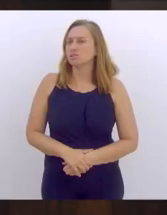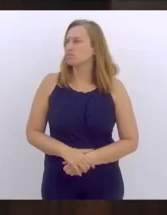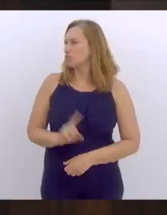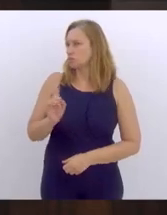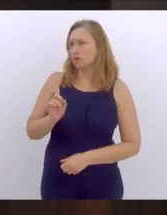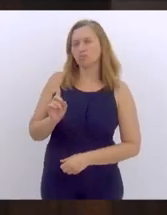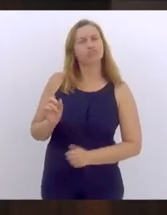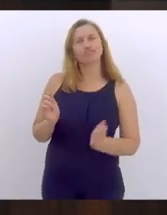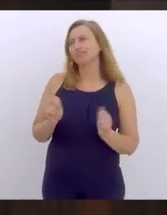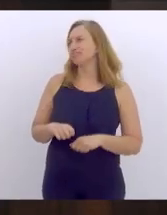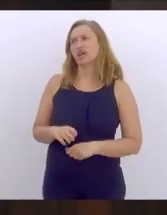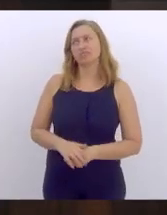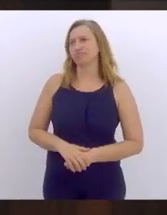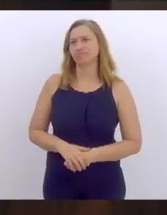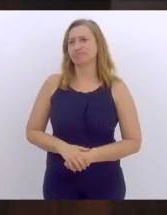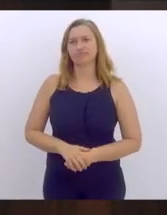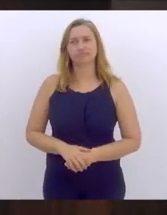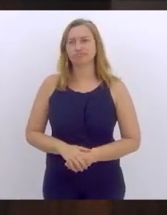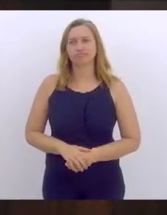Não, não dá, porque lá é nem...